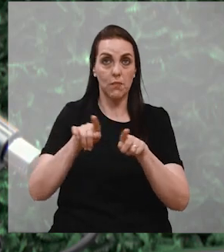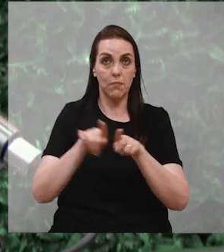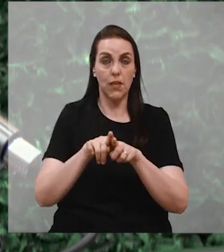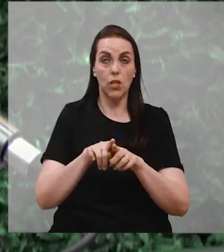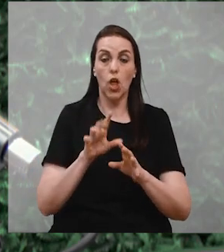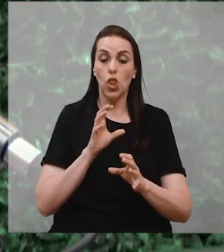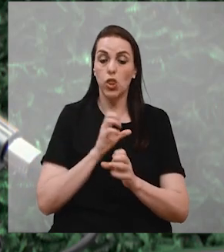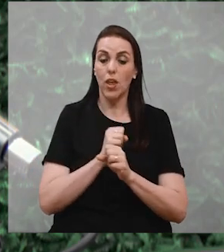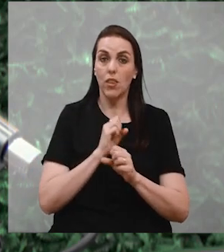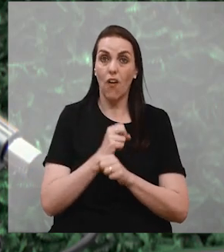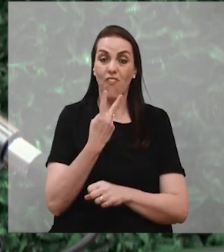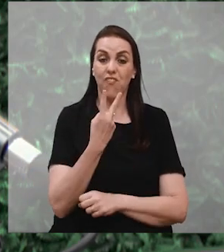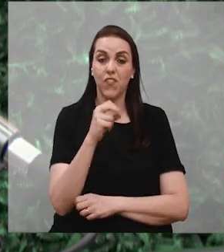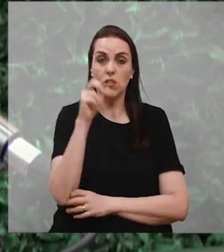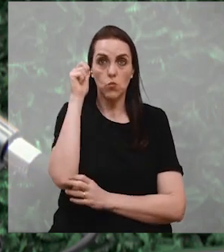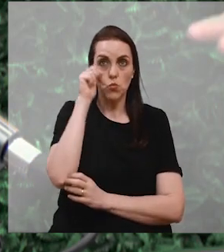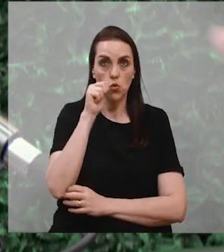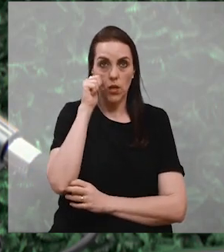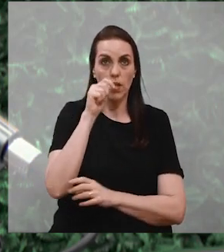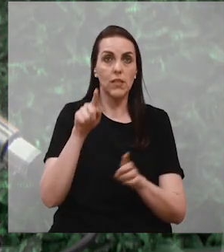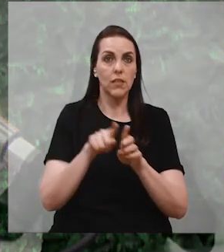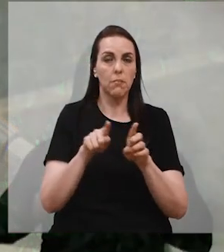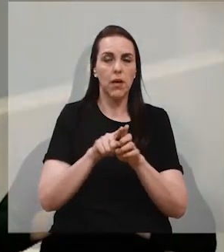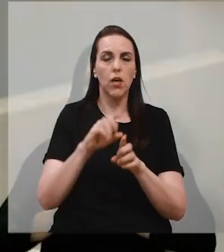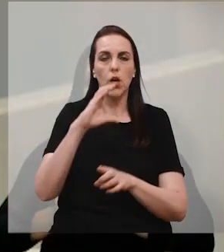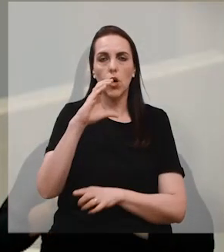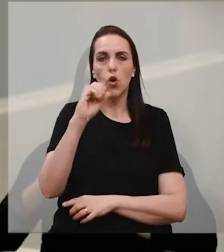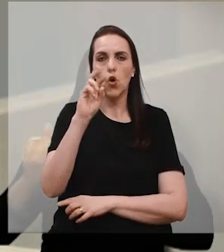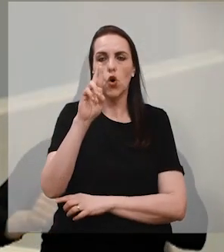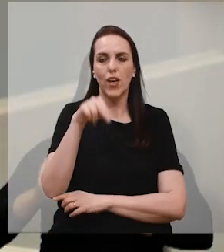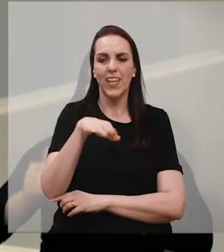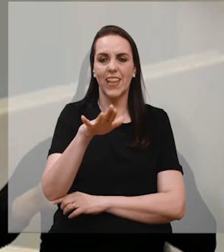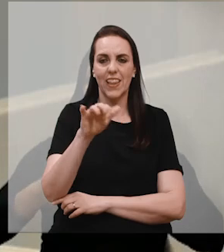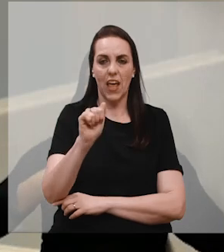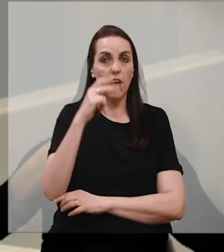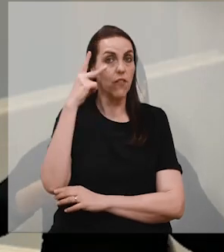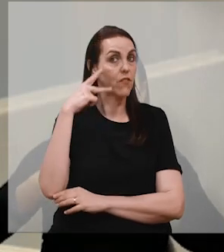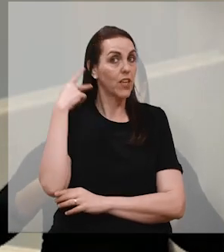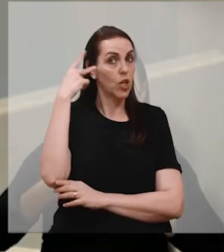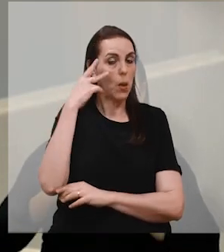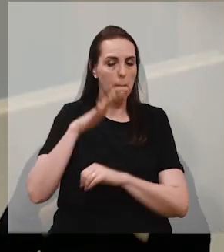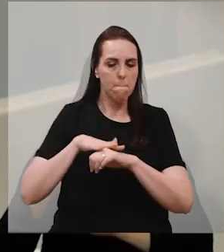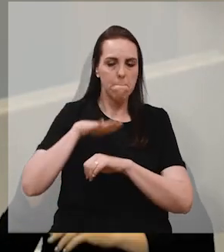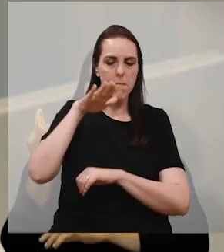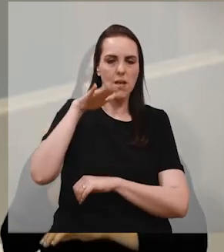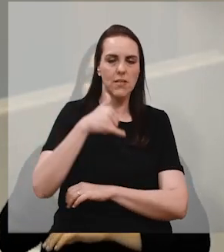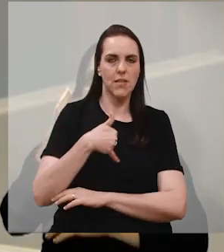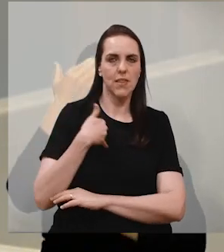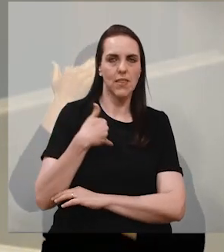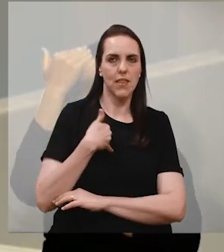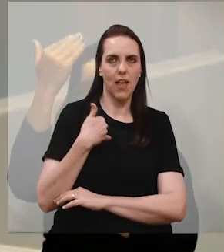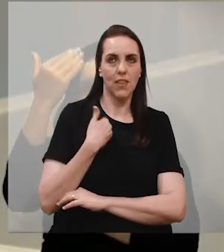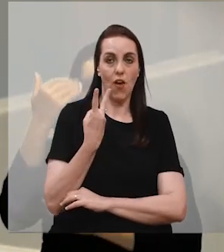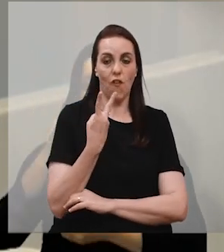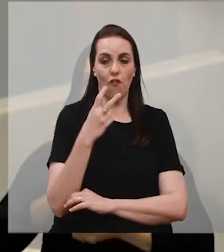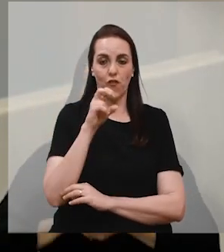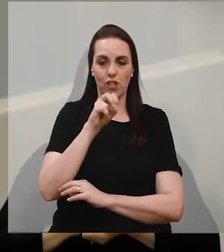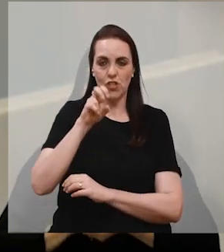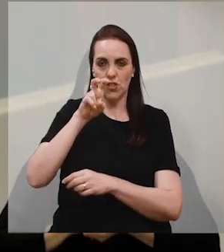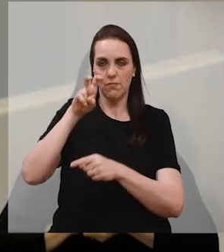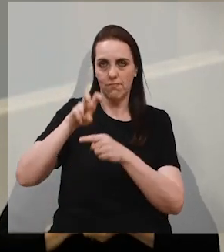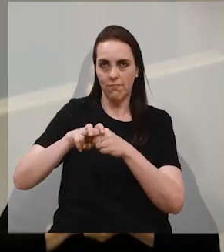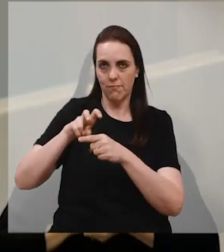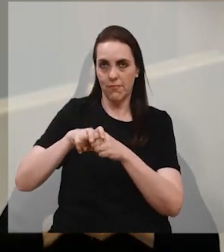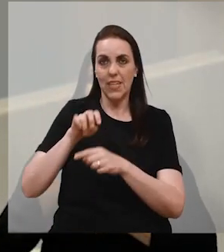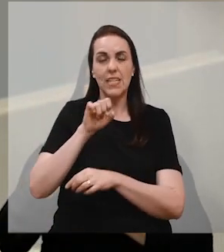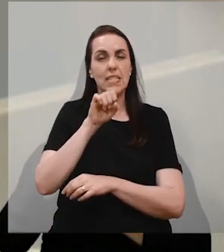número são 20 mulheres que estão ali, inclusive a Corina, que é a vereadora com mais idade, que ocupa a 20ª cadeira.